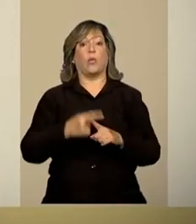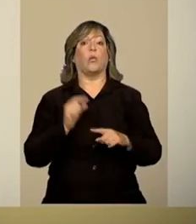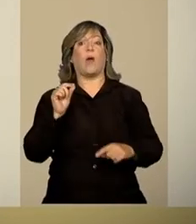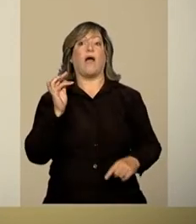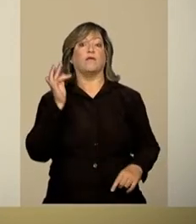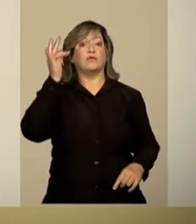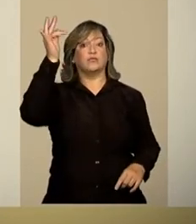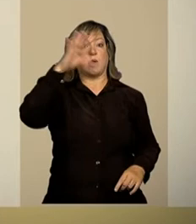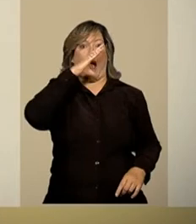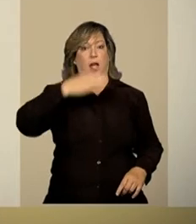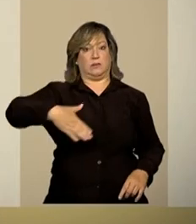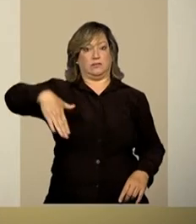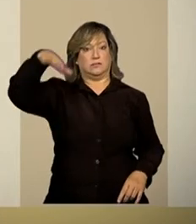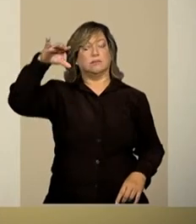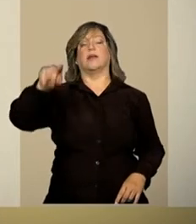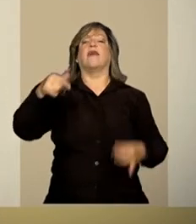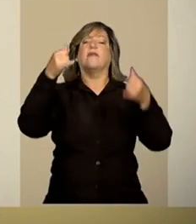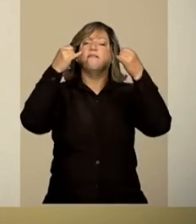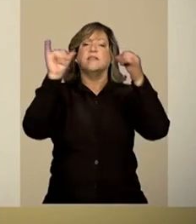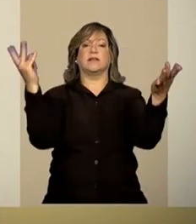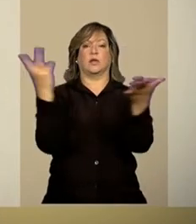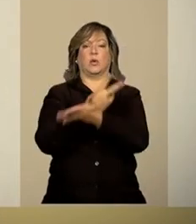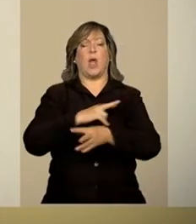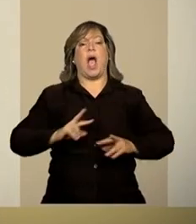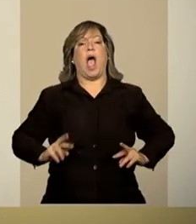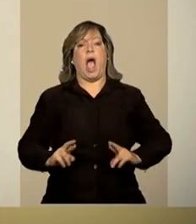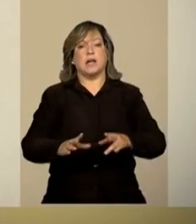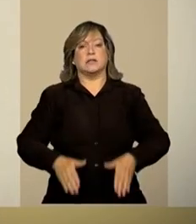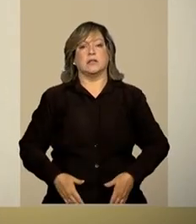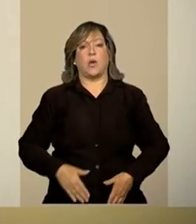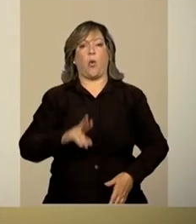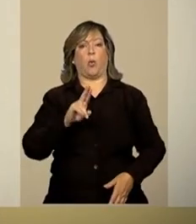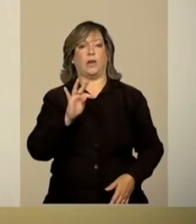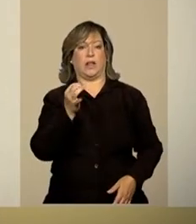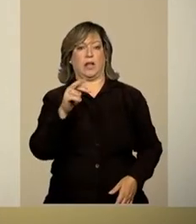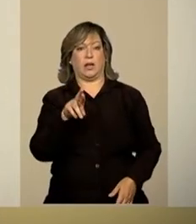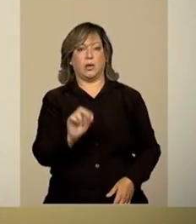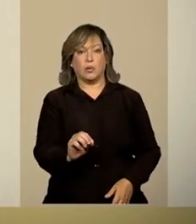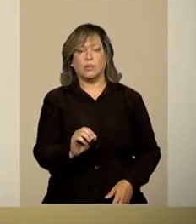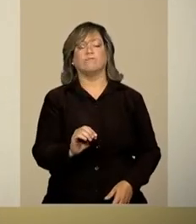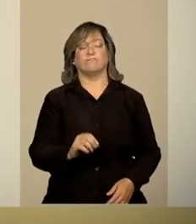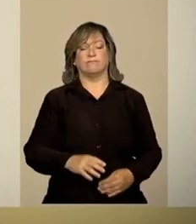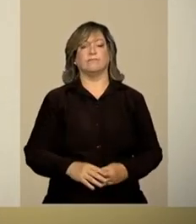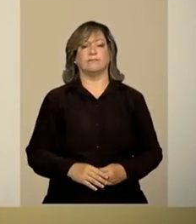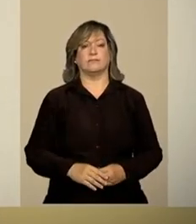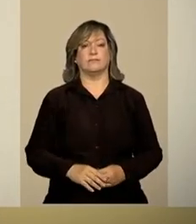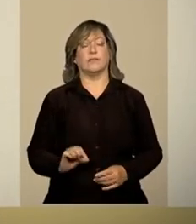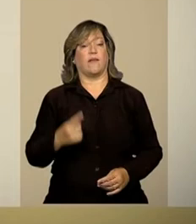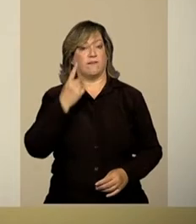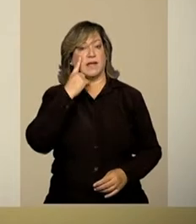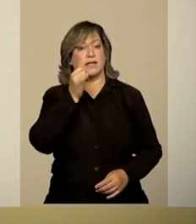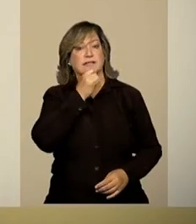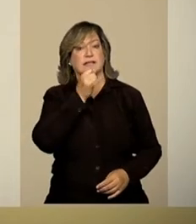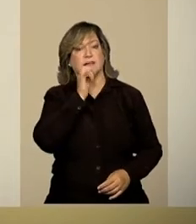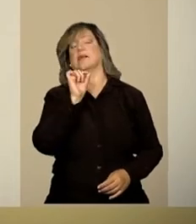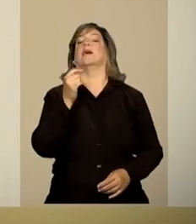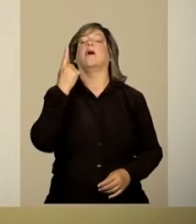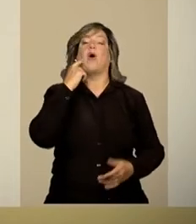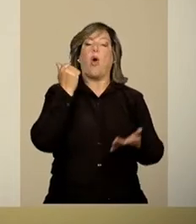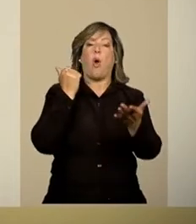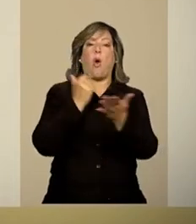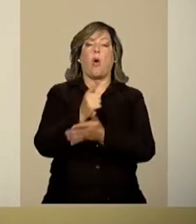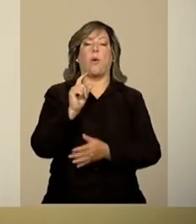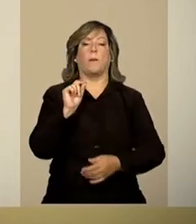para que no futuro que tenham menos riscos de desenvolver esse câncer de colo de outro veja só para